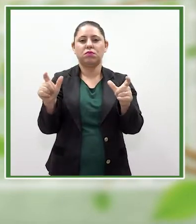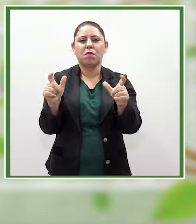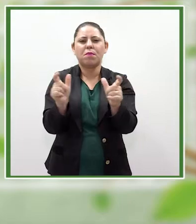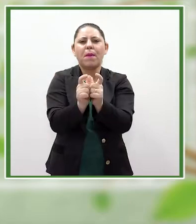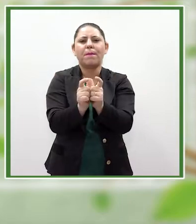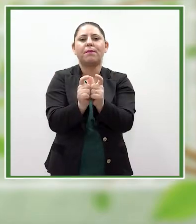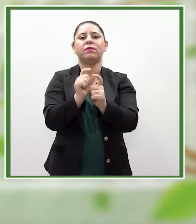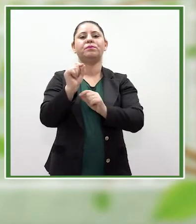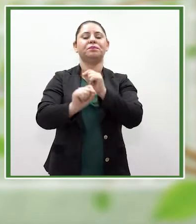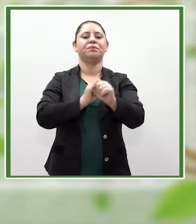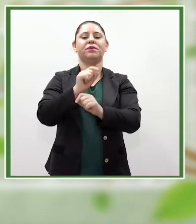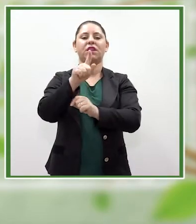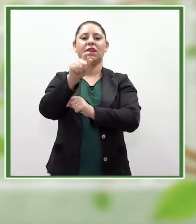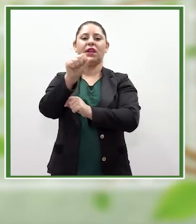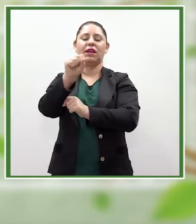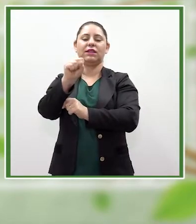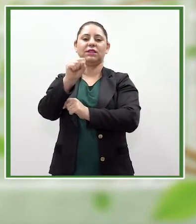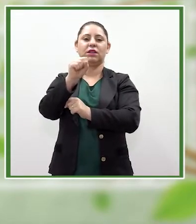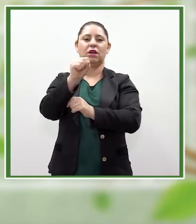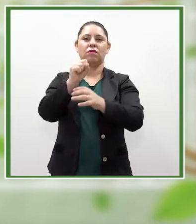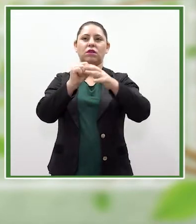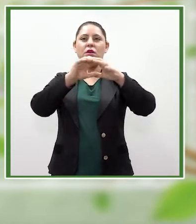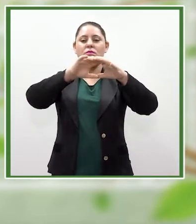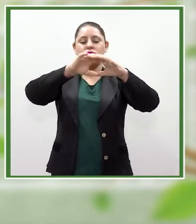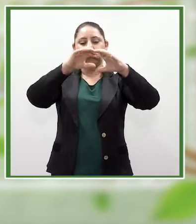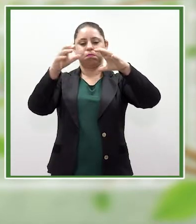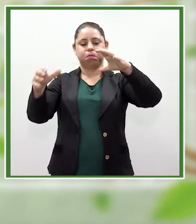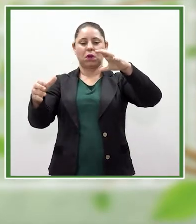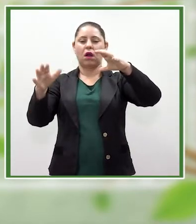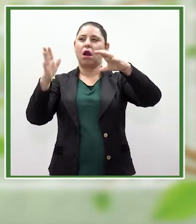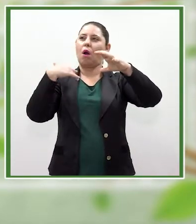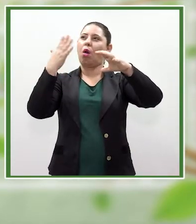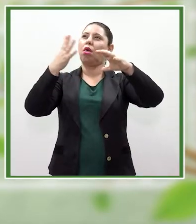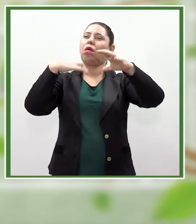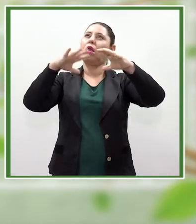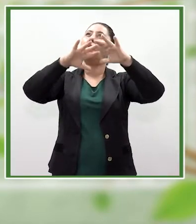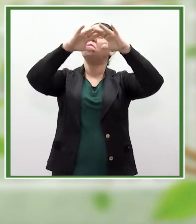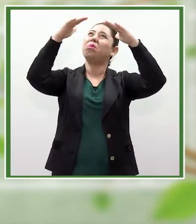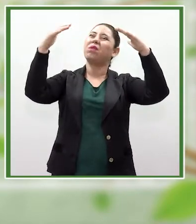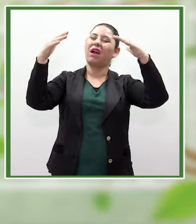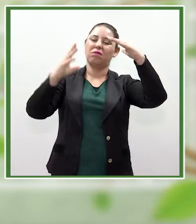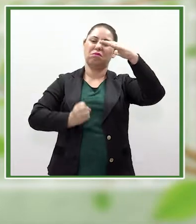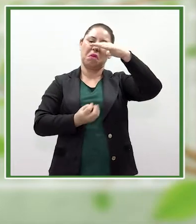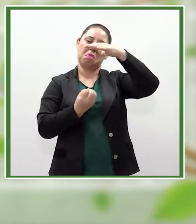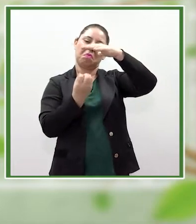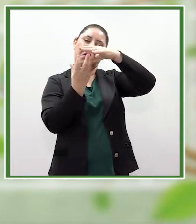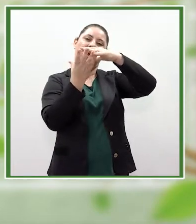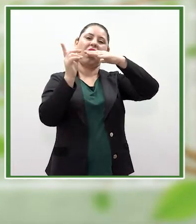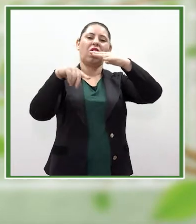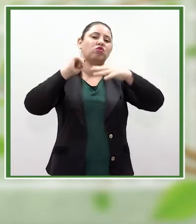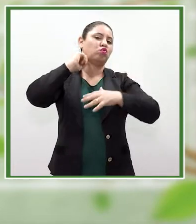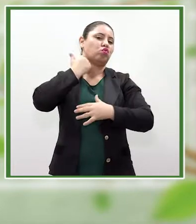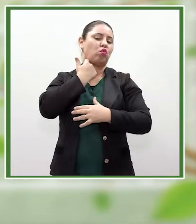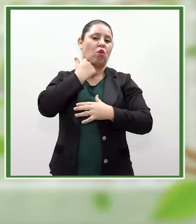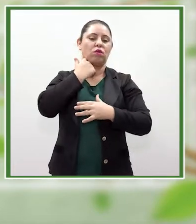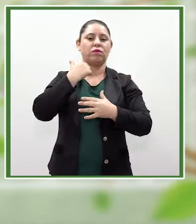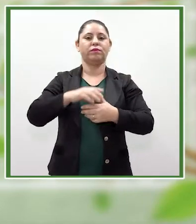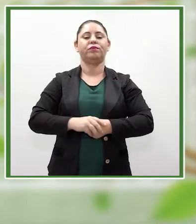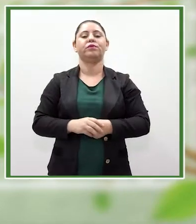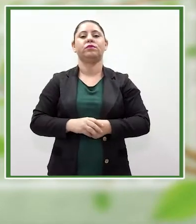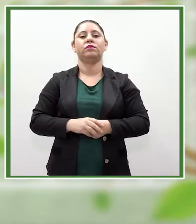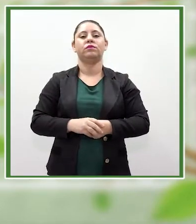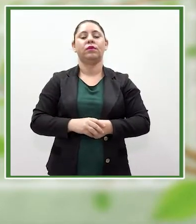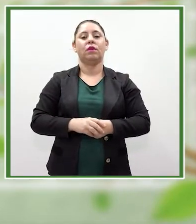os percentuais, né, dos setores da economia, em relação às emissões. As emissões brutas do estado são de